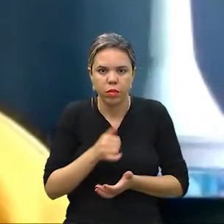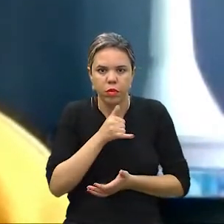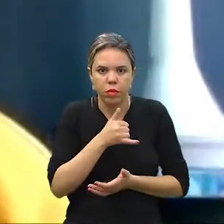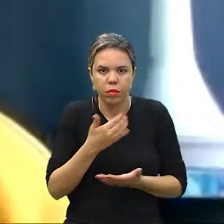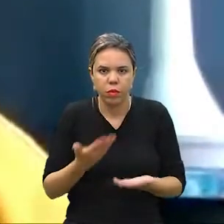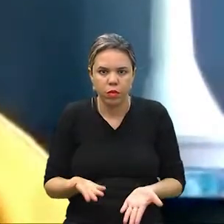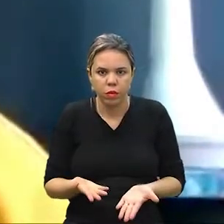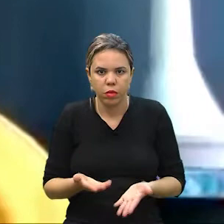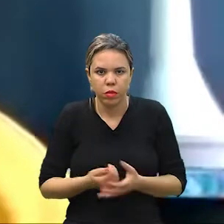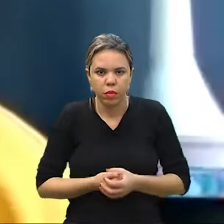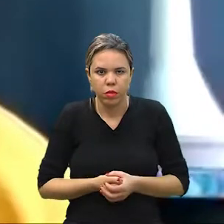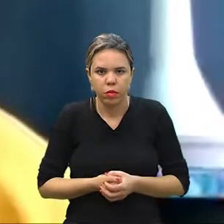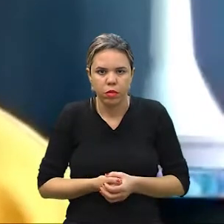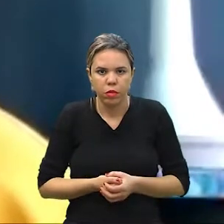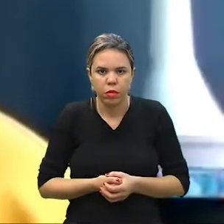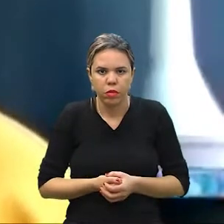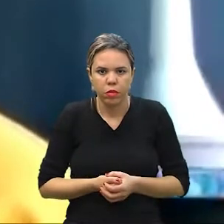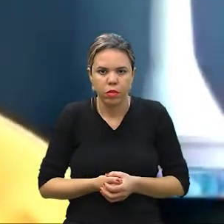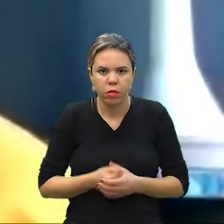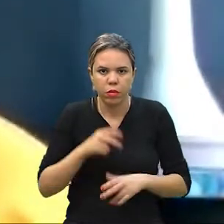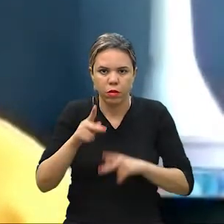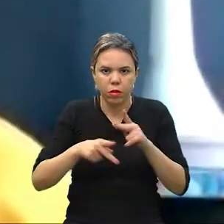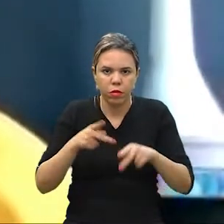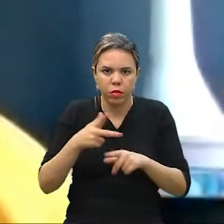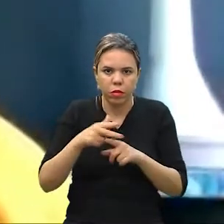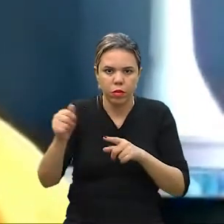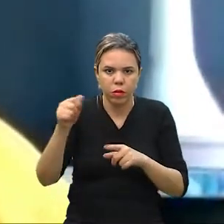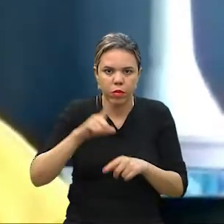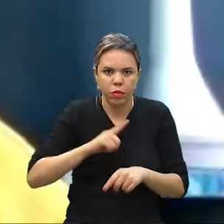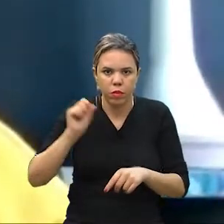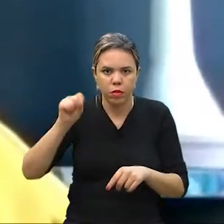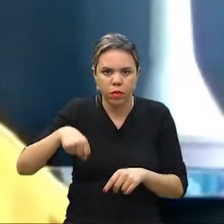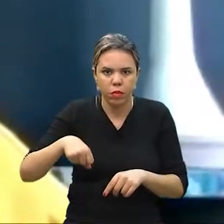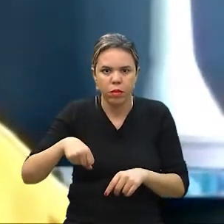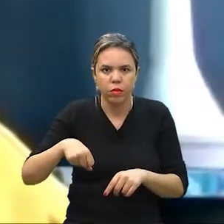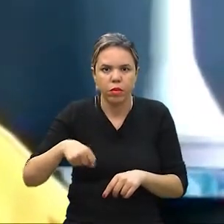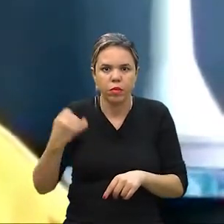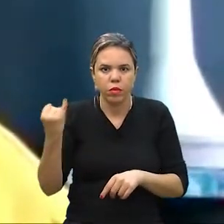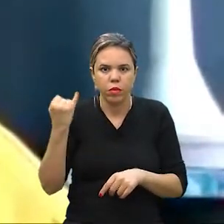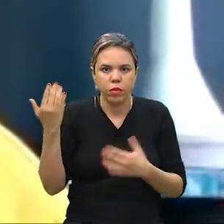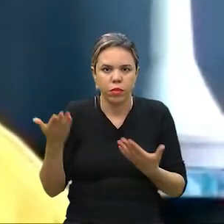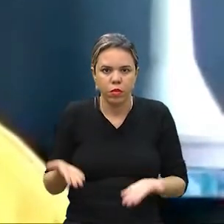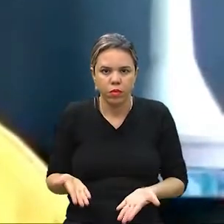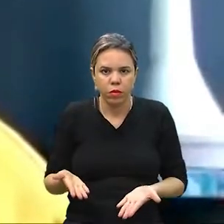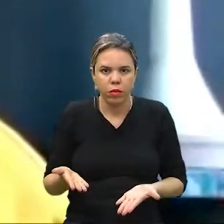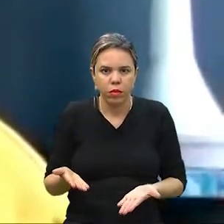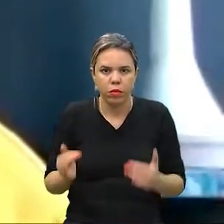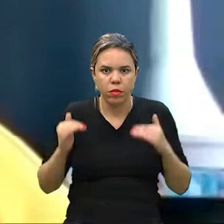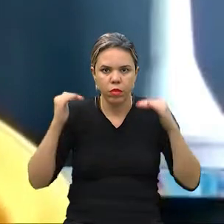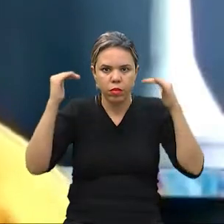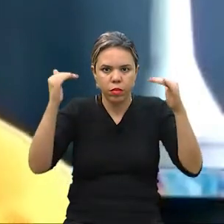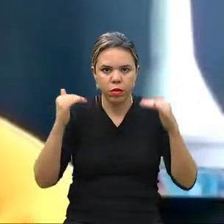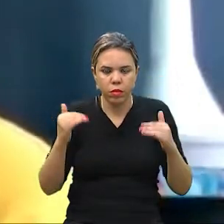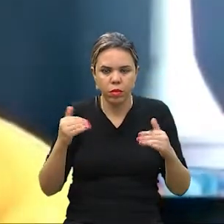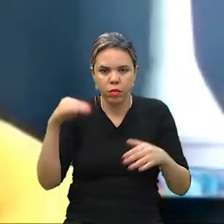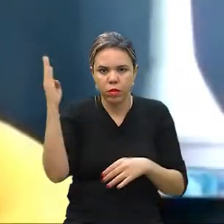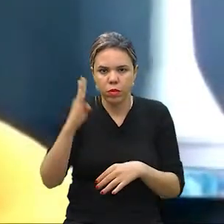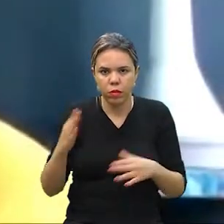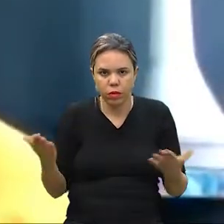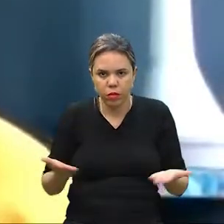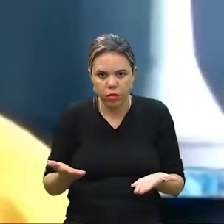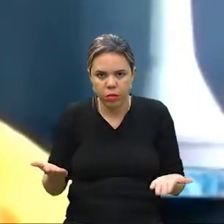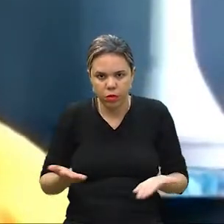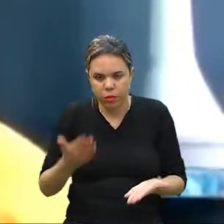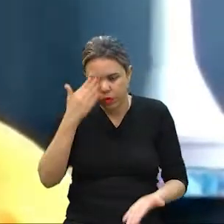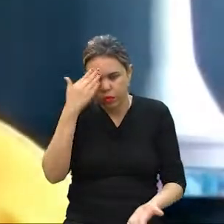né? Então, os atores subnacionais têm sido atores super importantes no nível de Brasil agora,